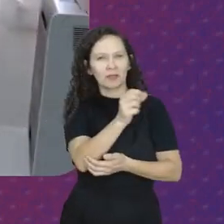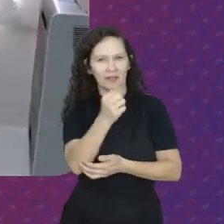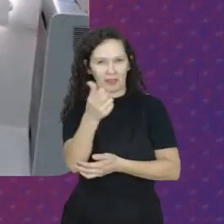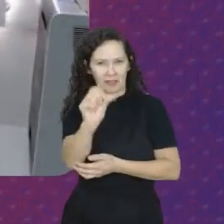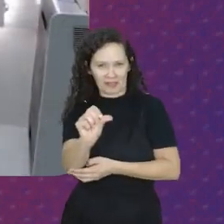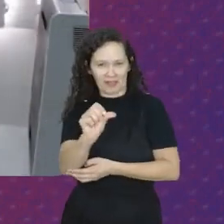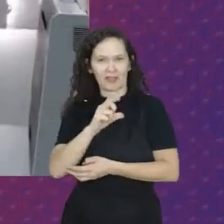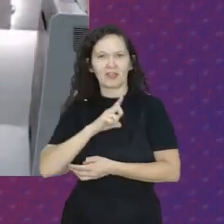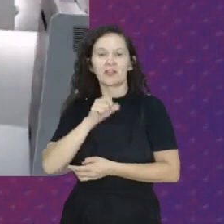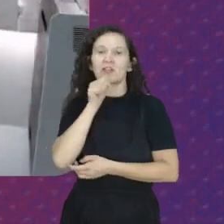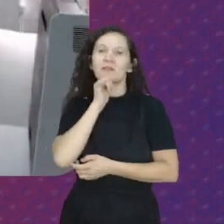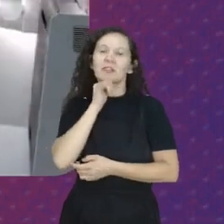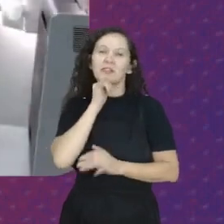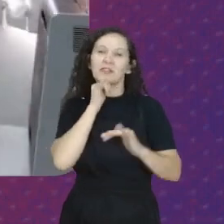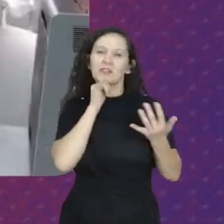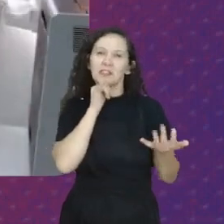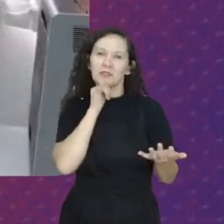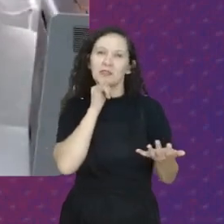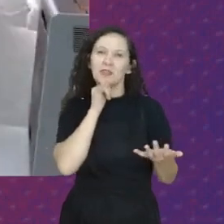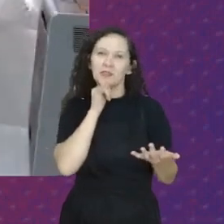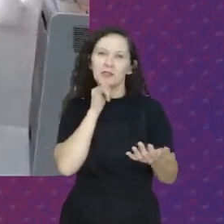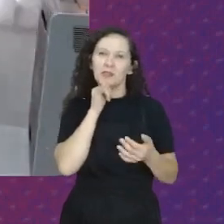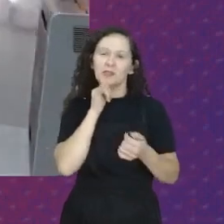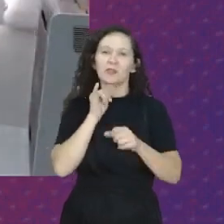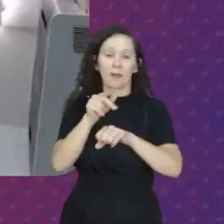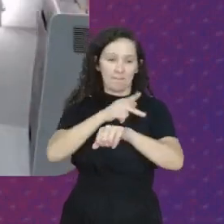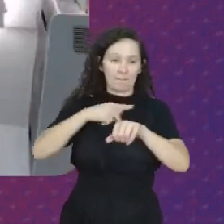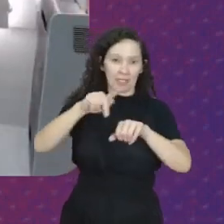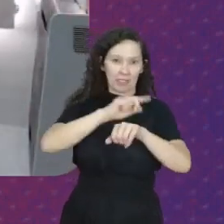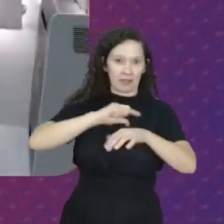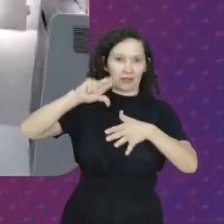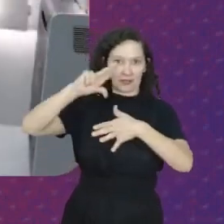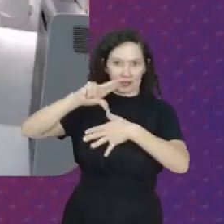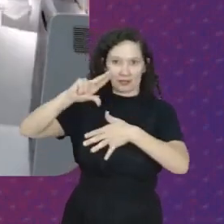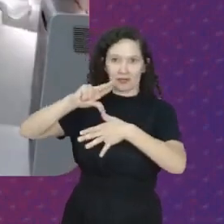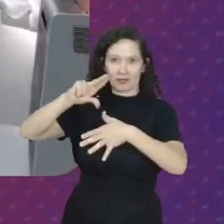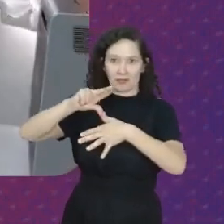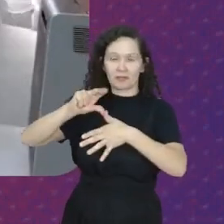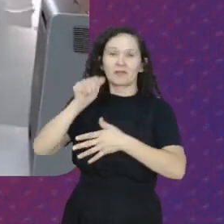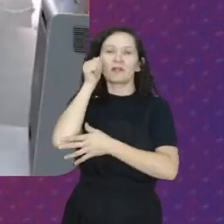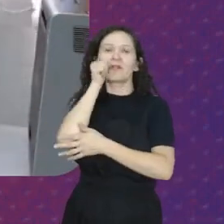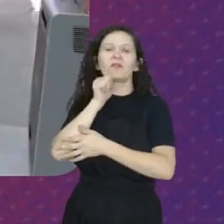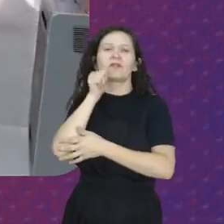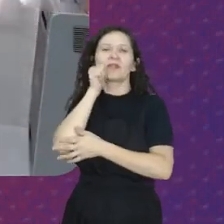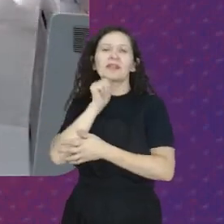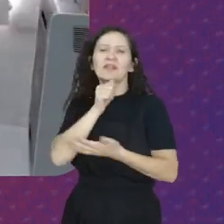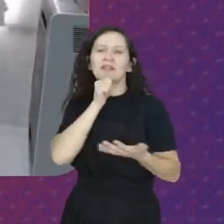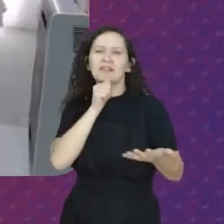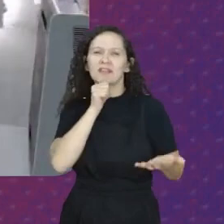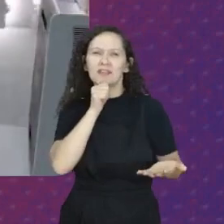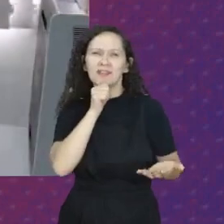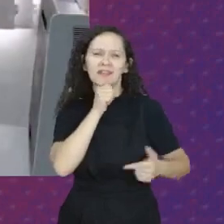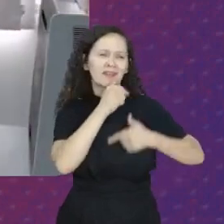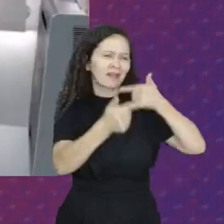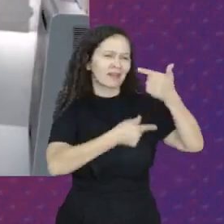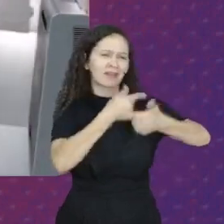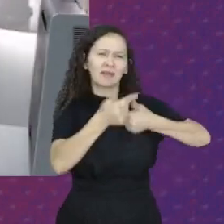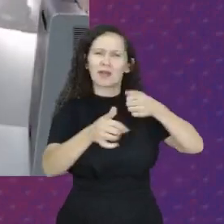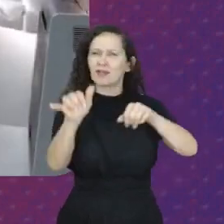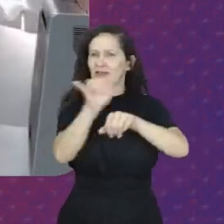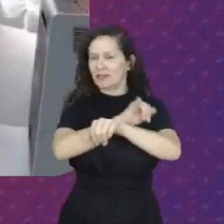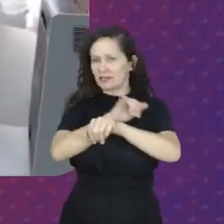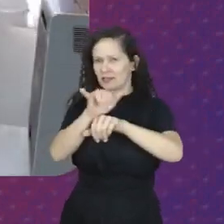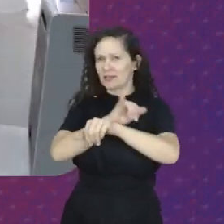tínhamos, por exemplo, em 3 países da América Latina, mulheres ocupando os postos mais